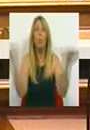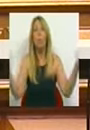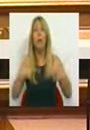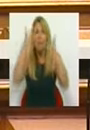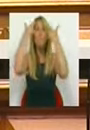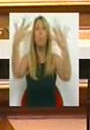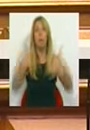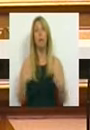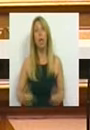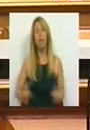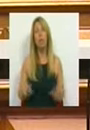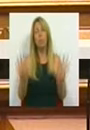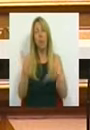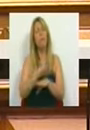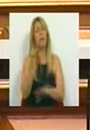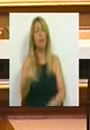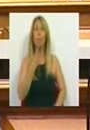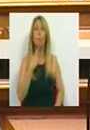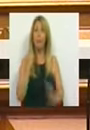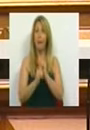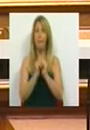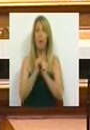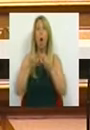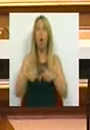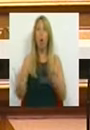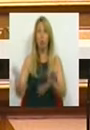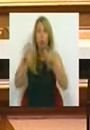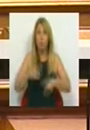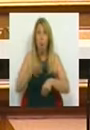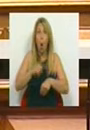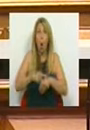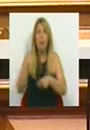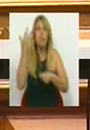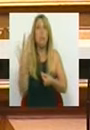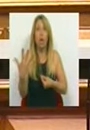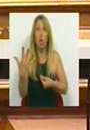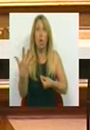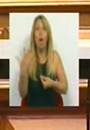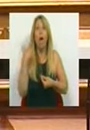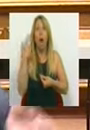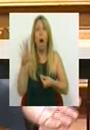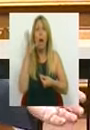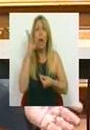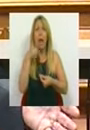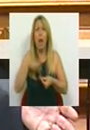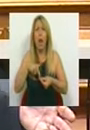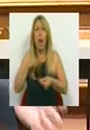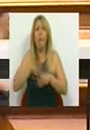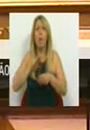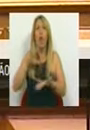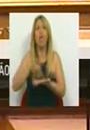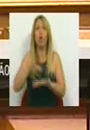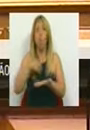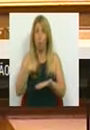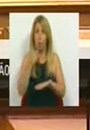perceber isso mais tarde, porque os papéis que chegaram hoje eram 5 horas. Quando chegaram à minha mão ainda estavam pequenos a fotocopiadora. Eu confesso que não li.